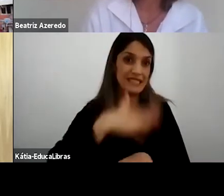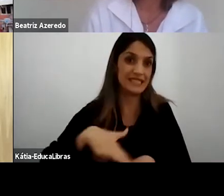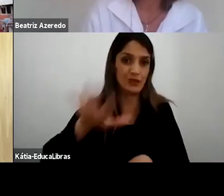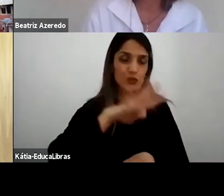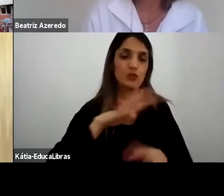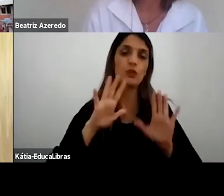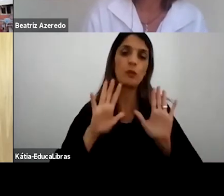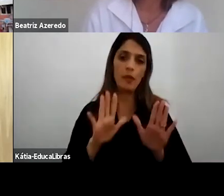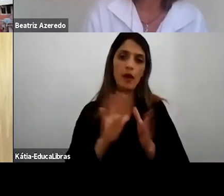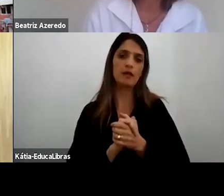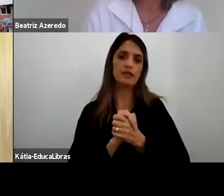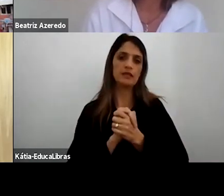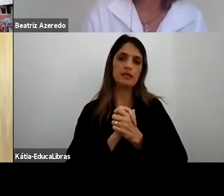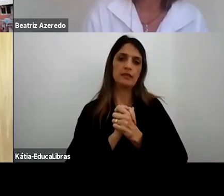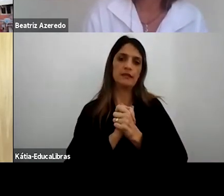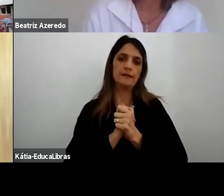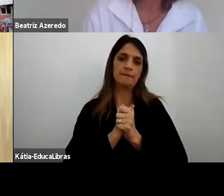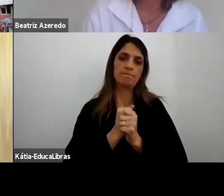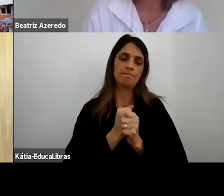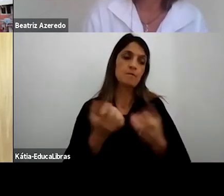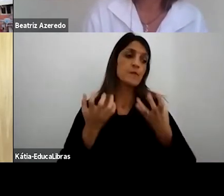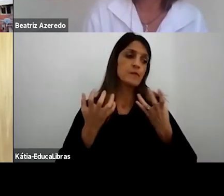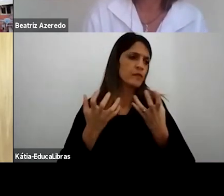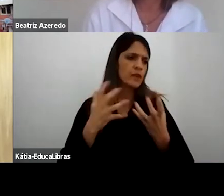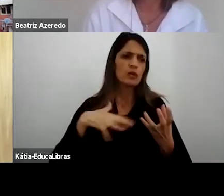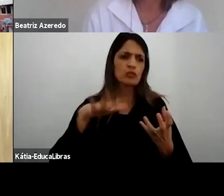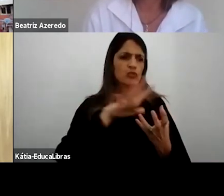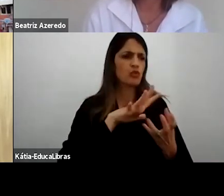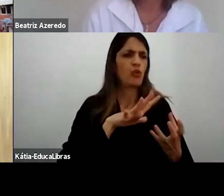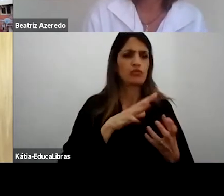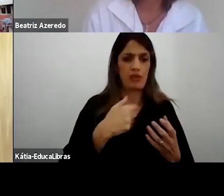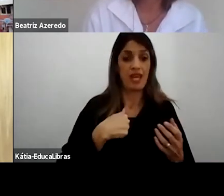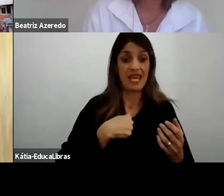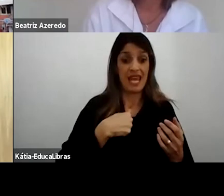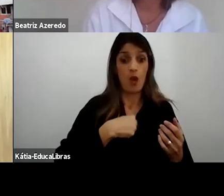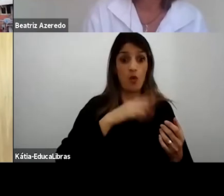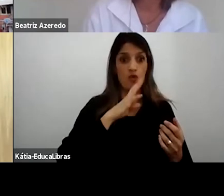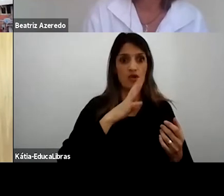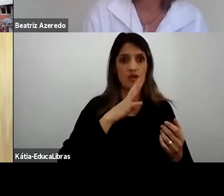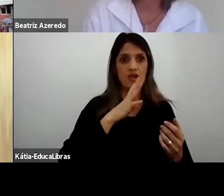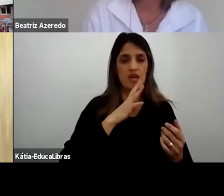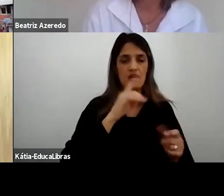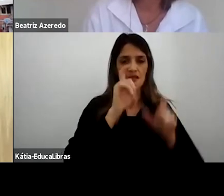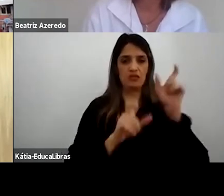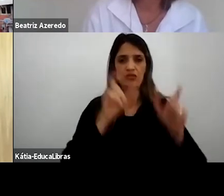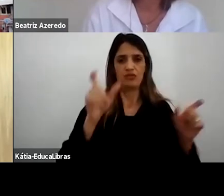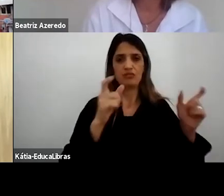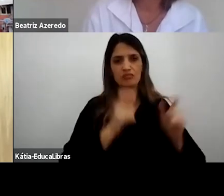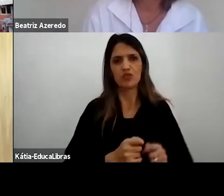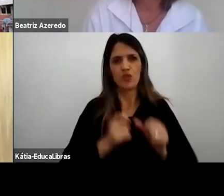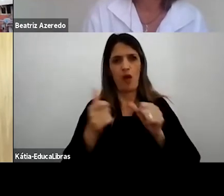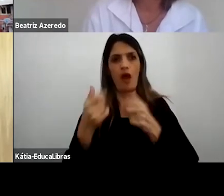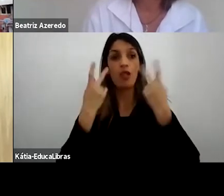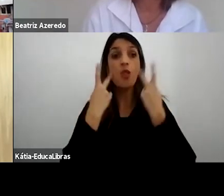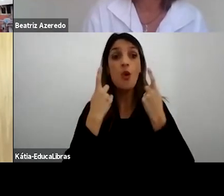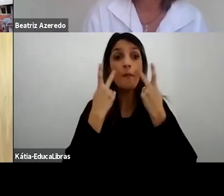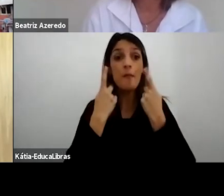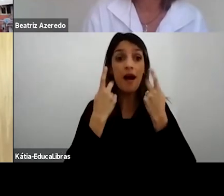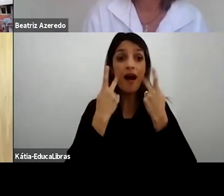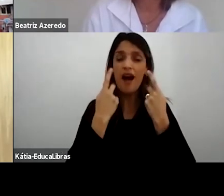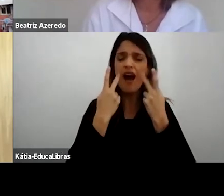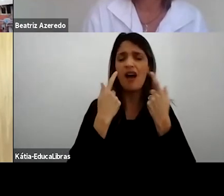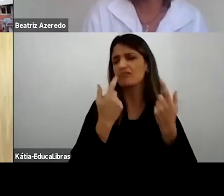conheço fosse doador também, sabe? Que a gente pudesse olhar assim, fosse o novo normal, fosse doar e que falasse, discutisse